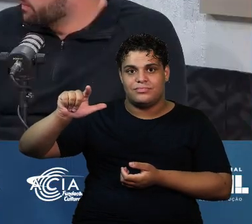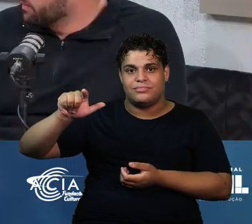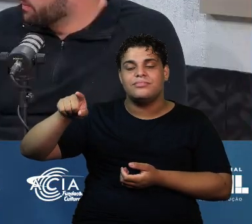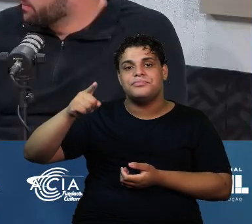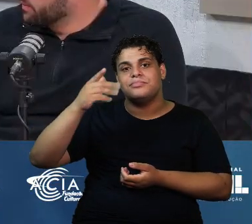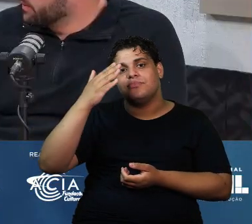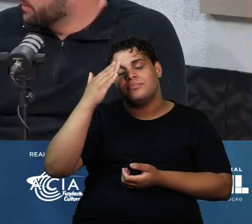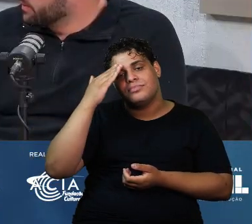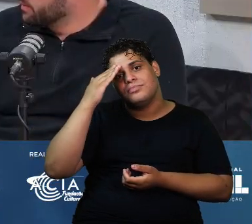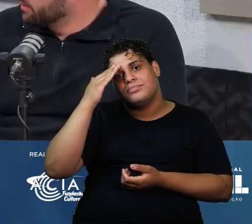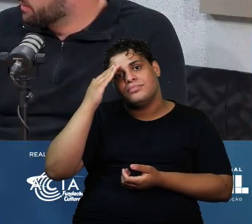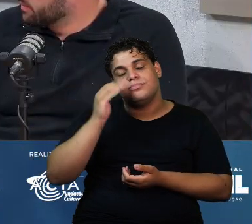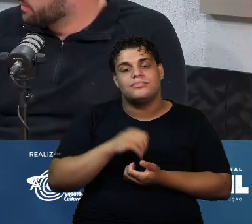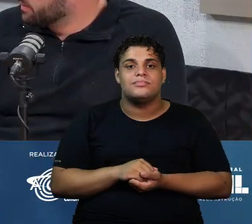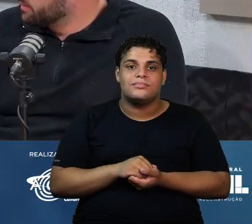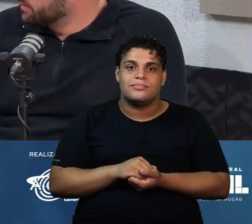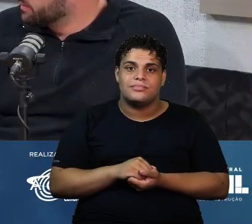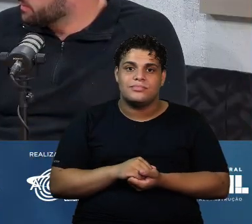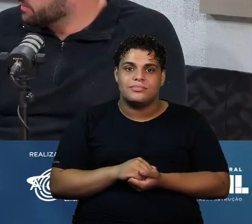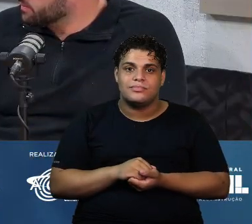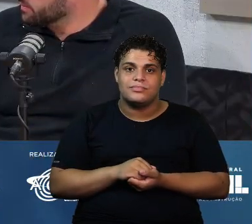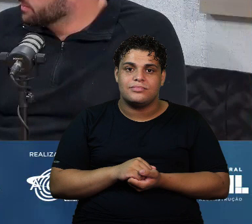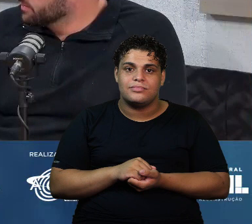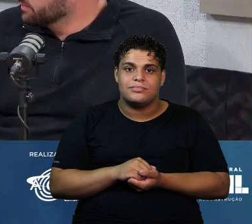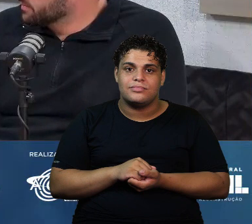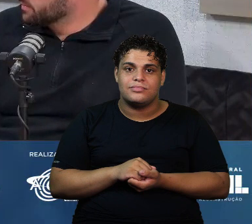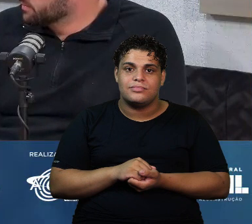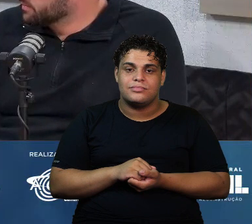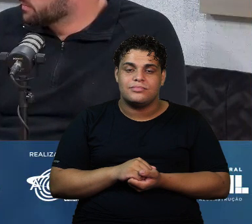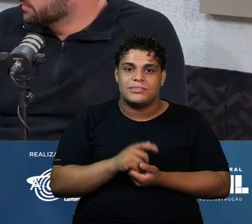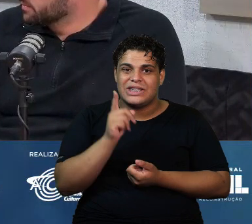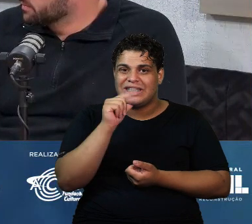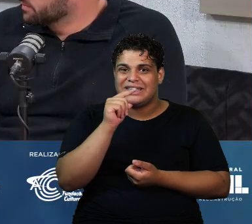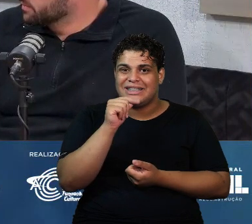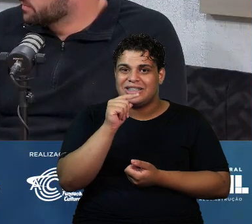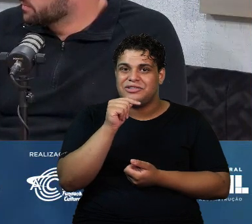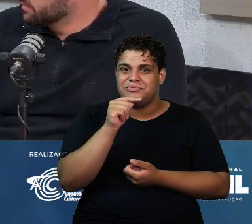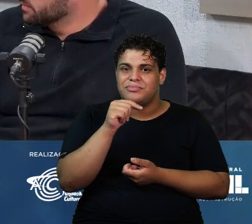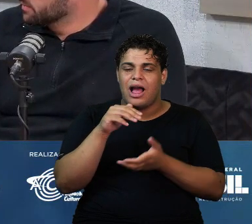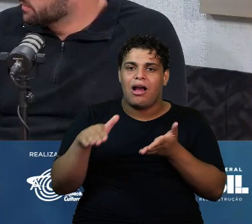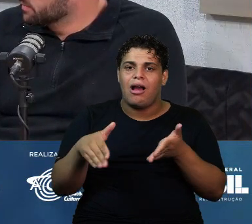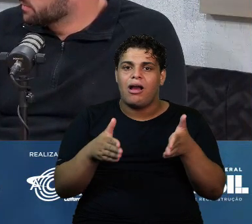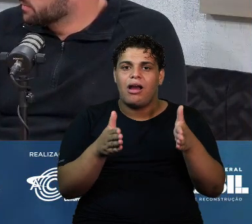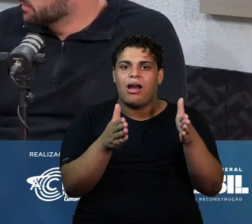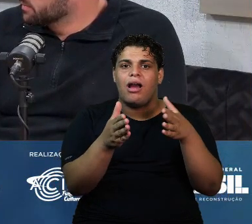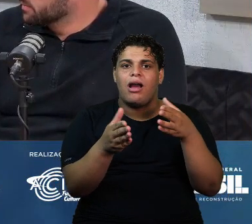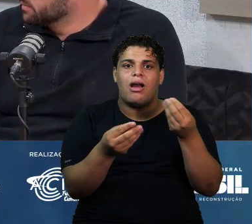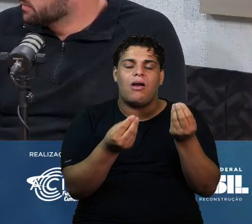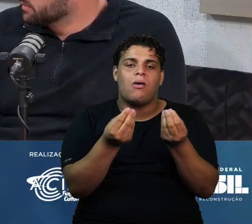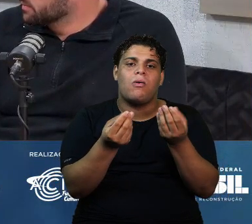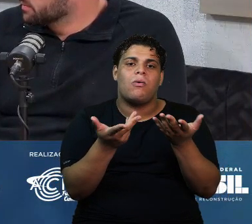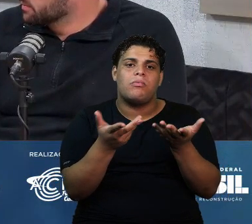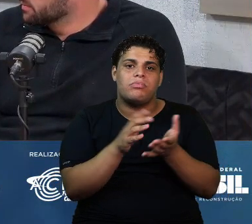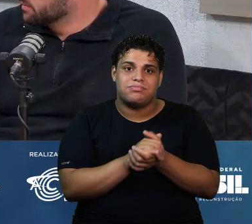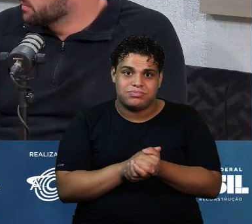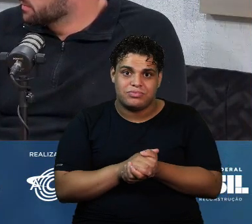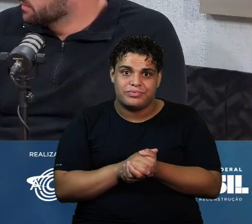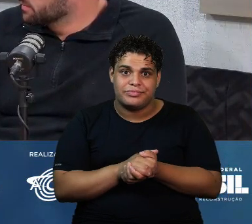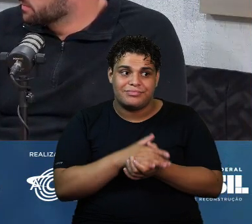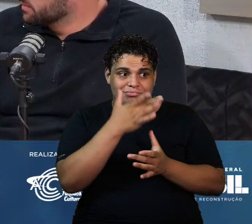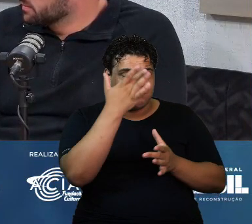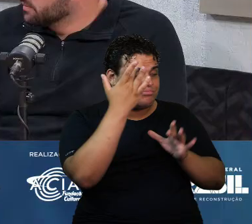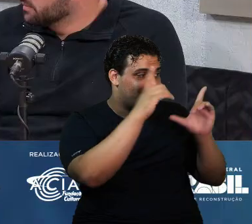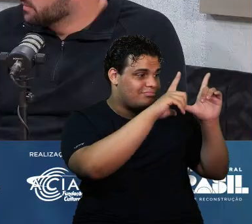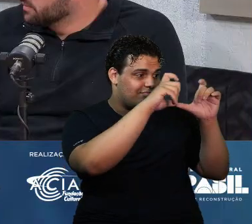saber, na praia, o que isso acontece. Quantos turistas não morrem?